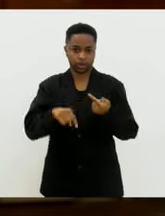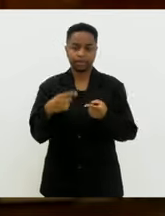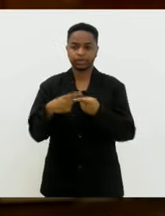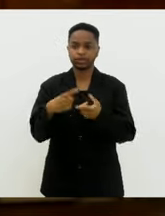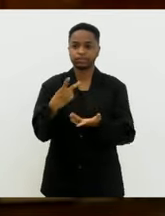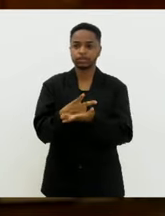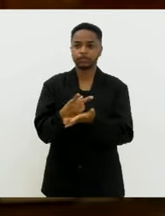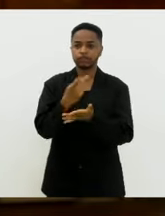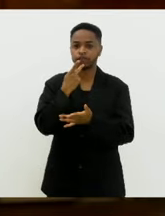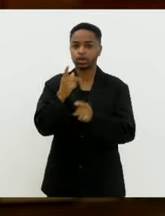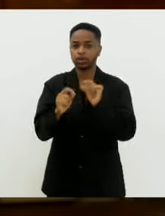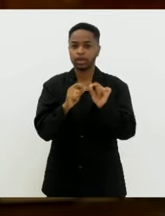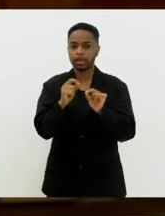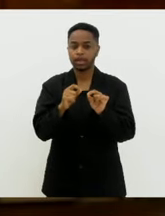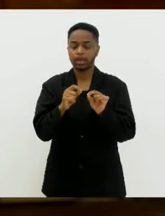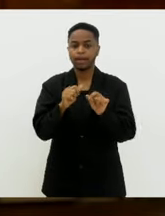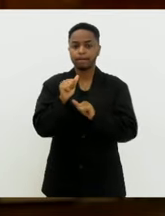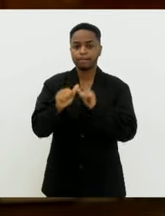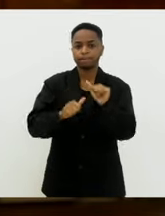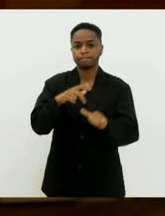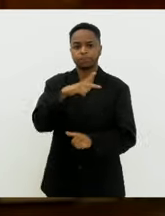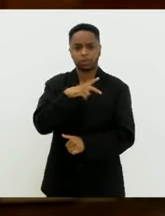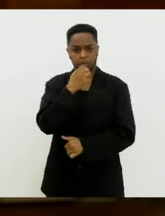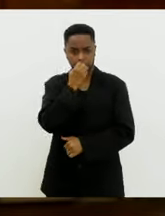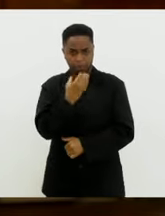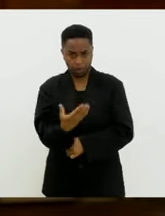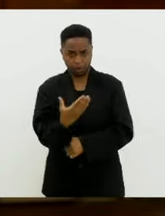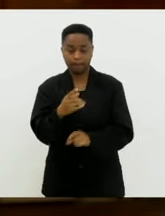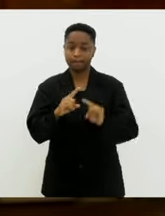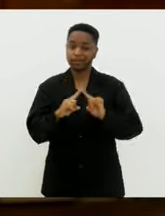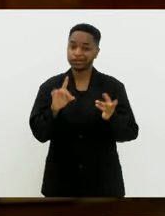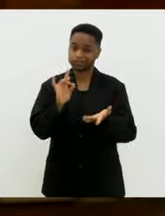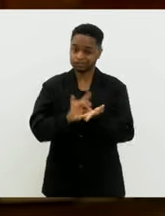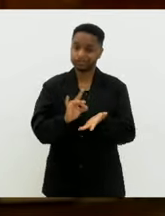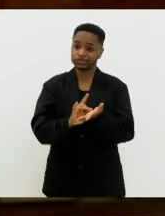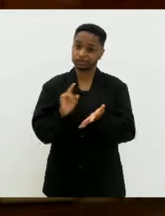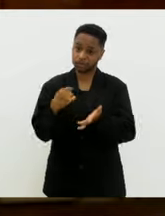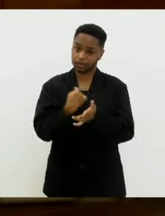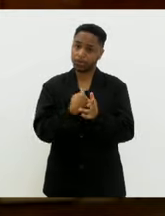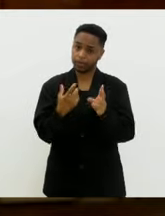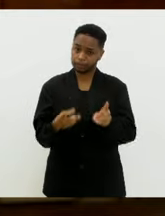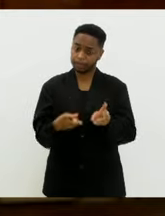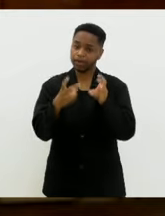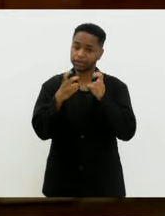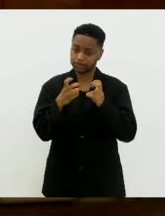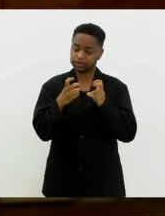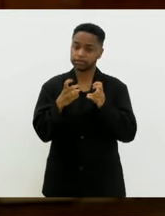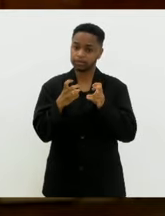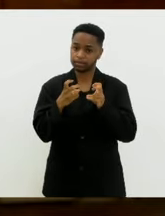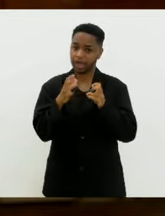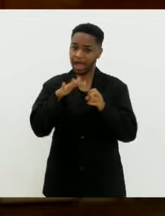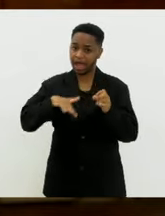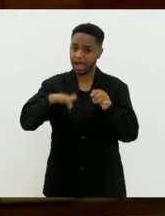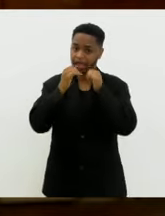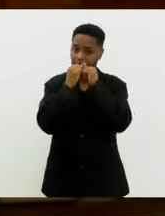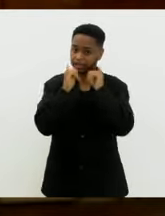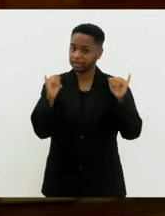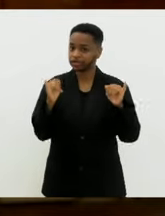que as privatizações são boas, mas, na verdade, a gente viu que, né, no campo da energia